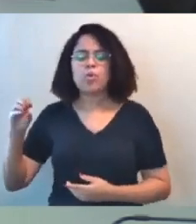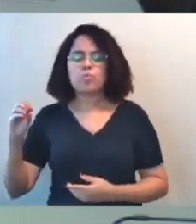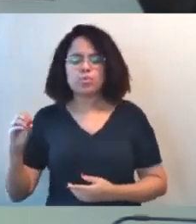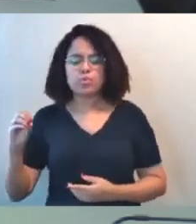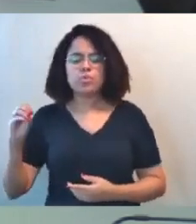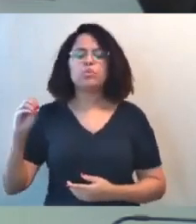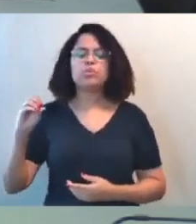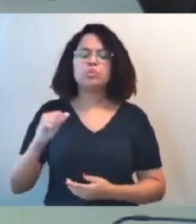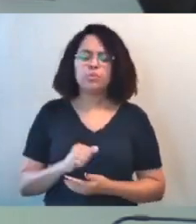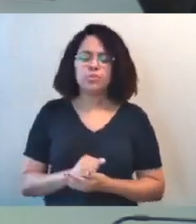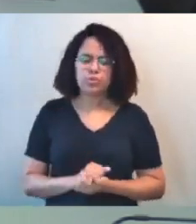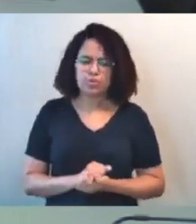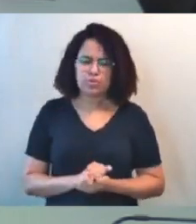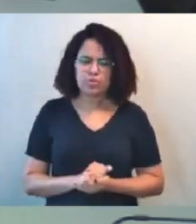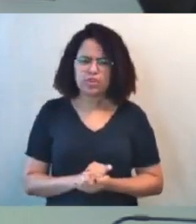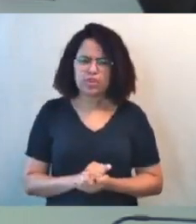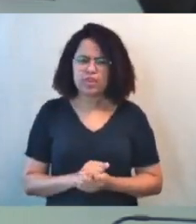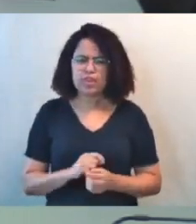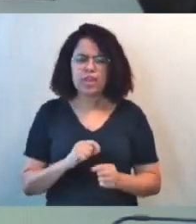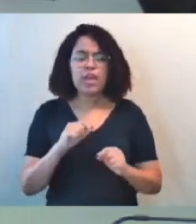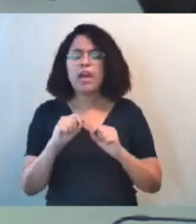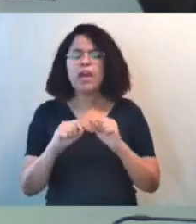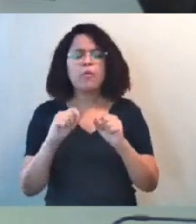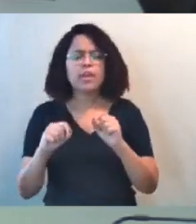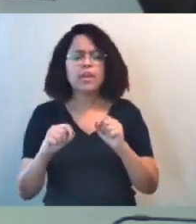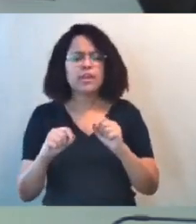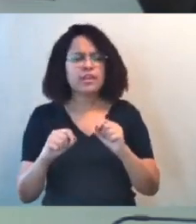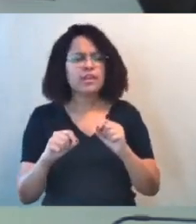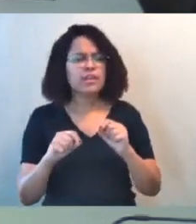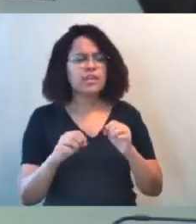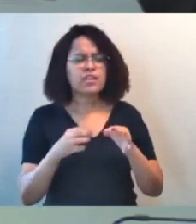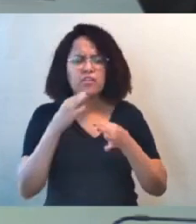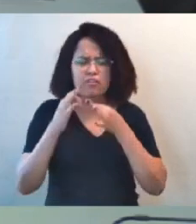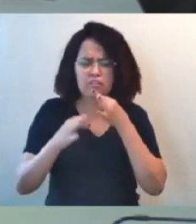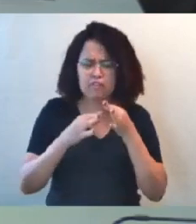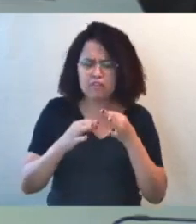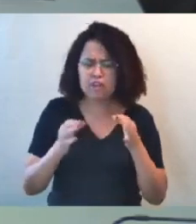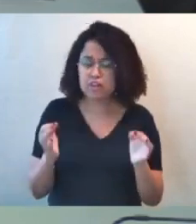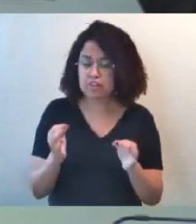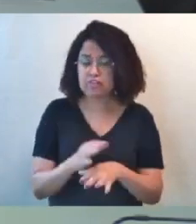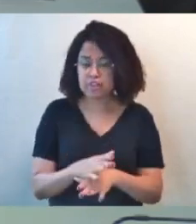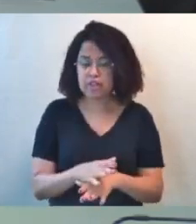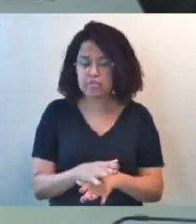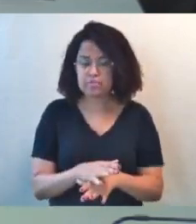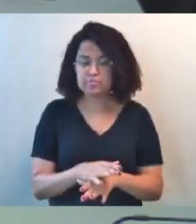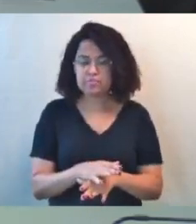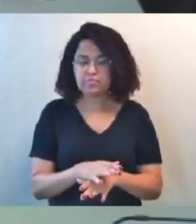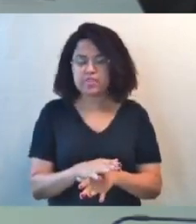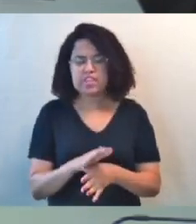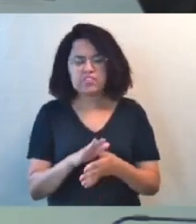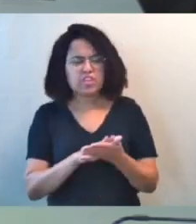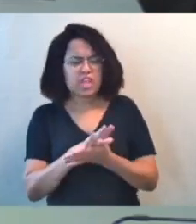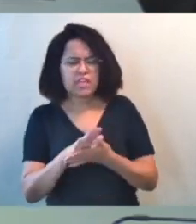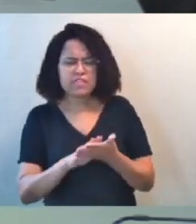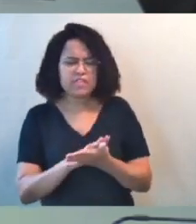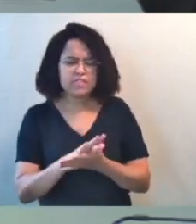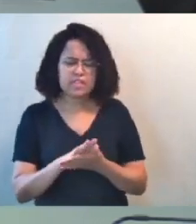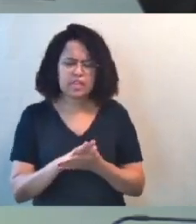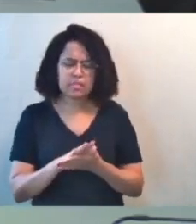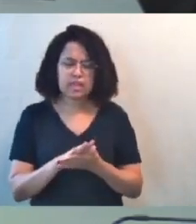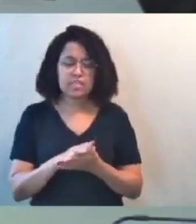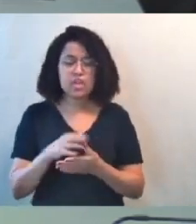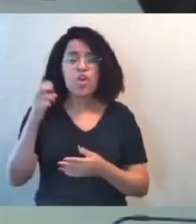Alguém quer tecer algumas considerações? Não? Se ninguém tem mais, né, para falar. Agora, só lembrando